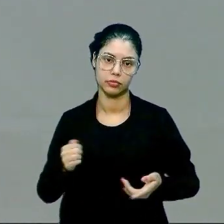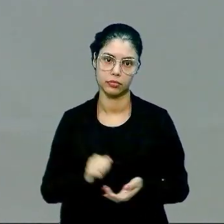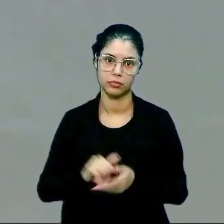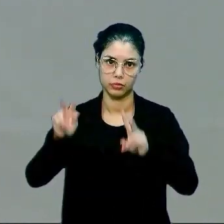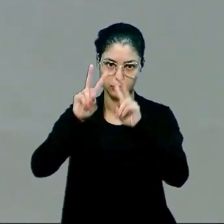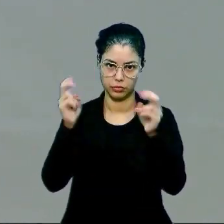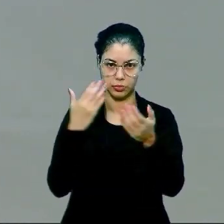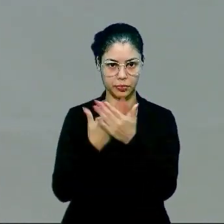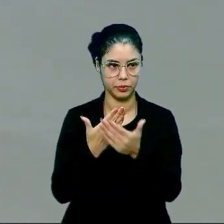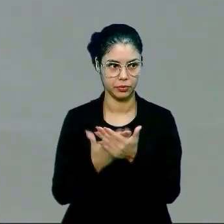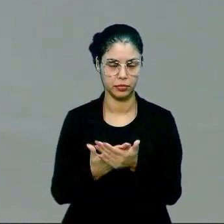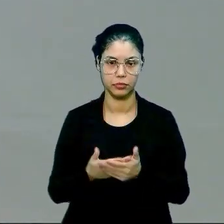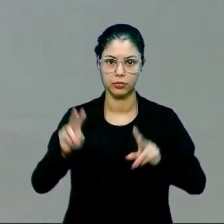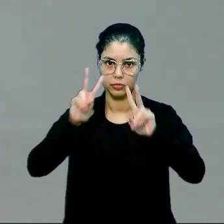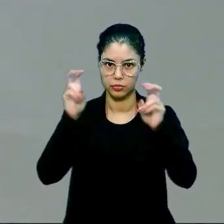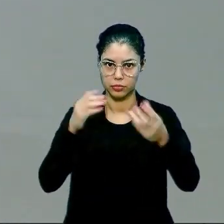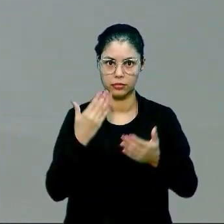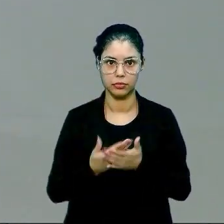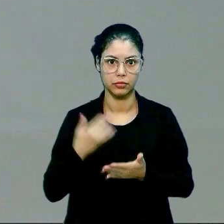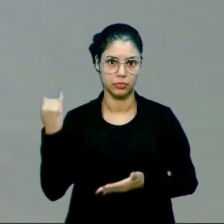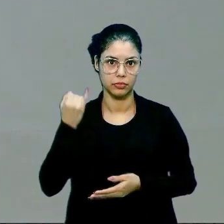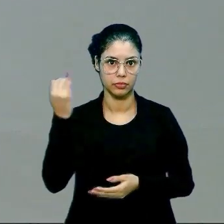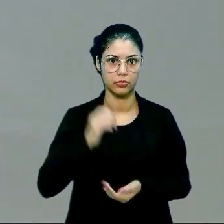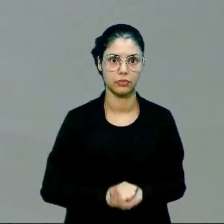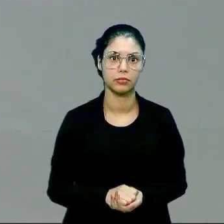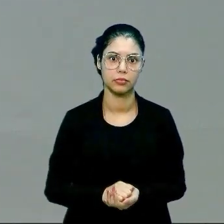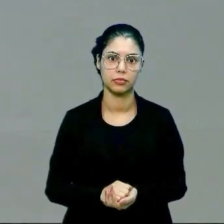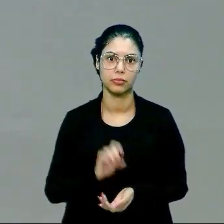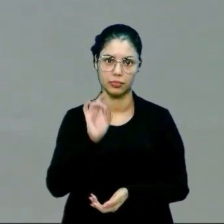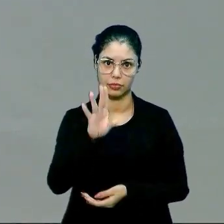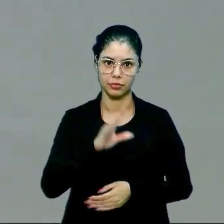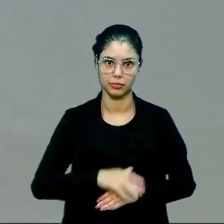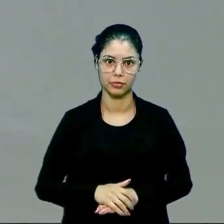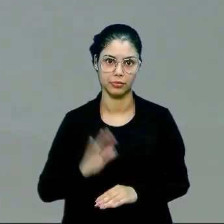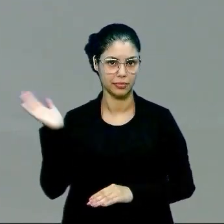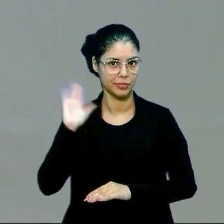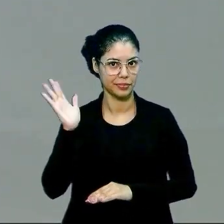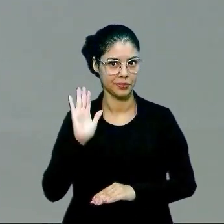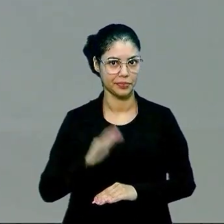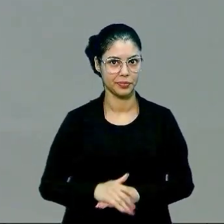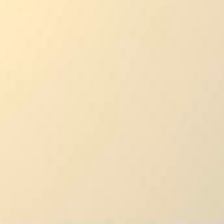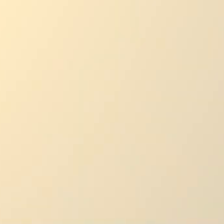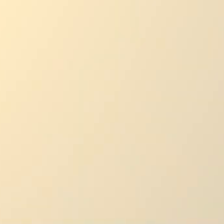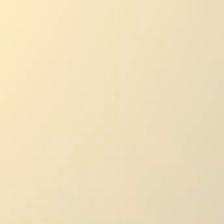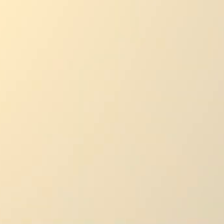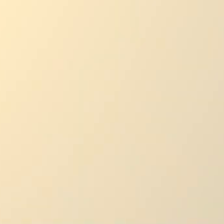mais sobre essa aula, sobre essa temática que é tão importante, tá? Por hoje é só. Tchau!